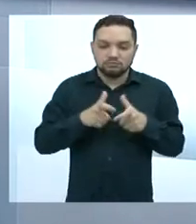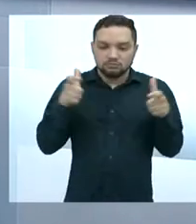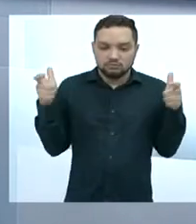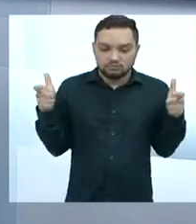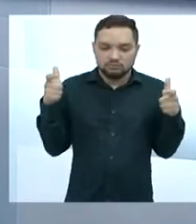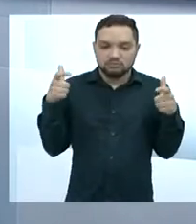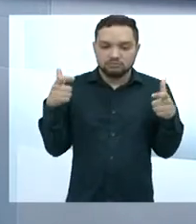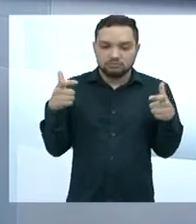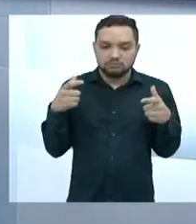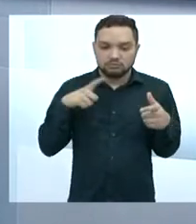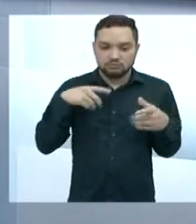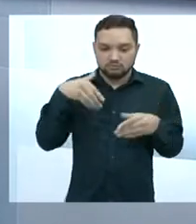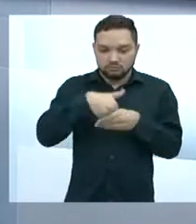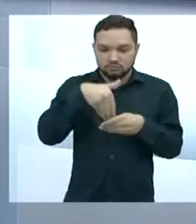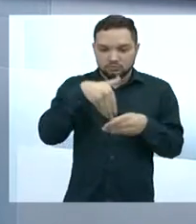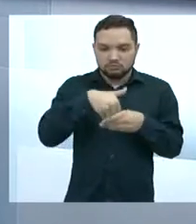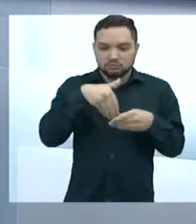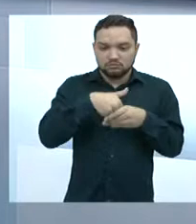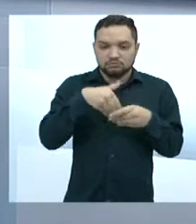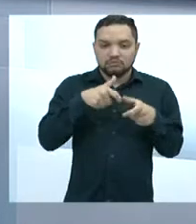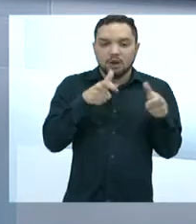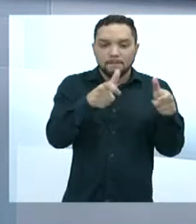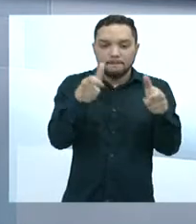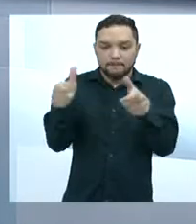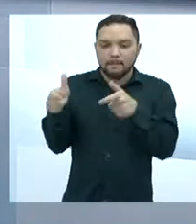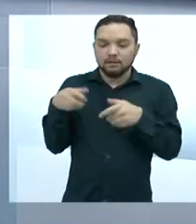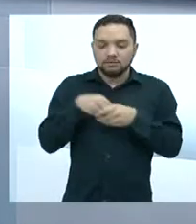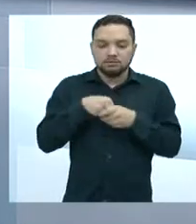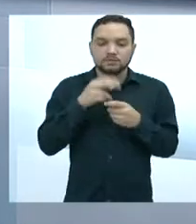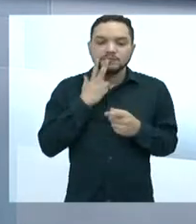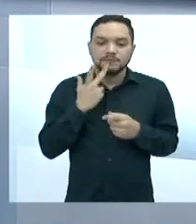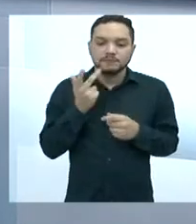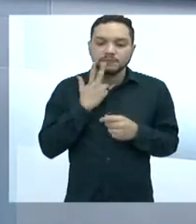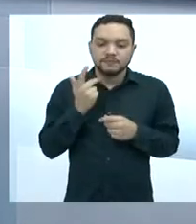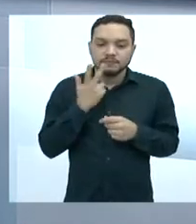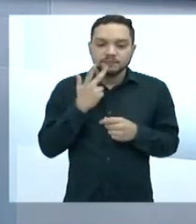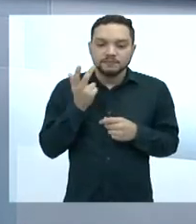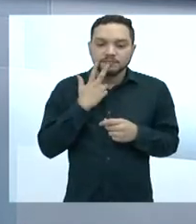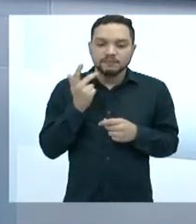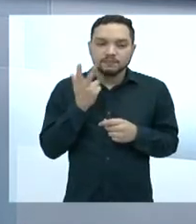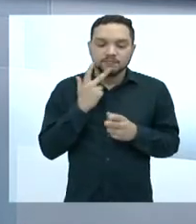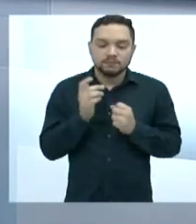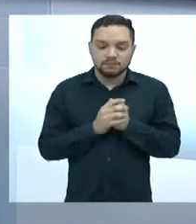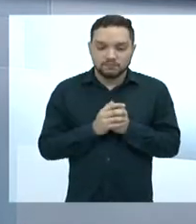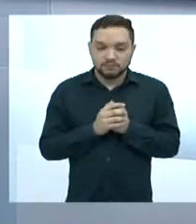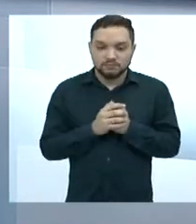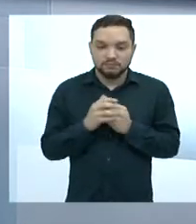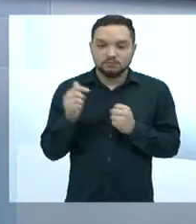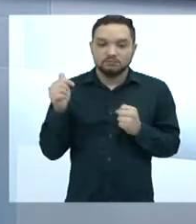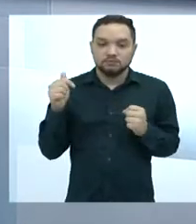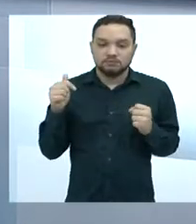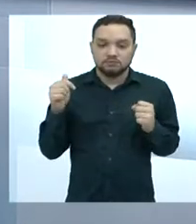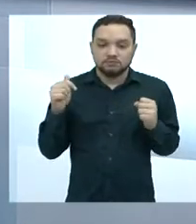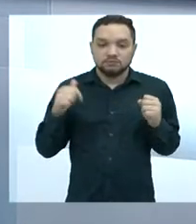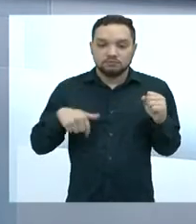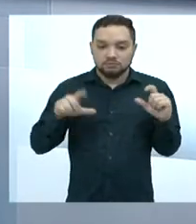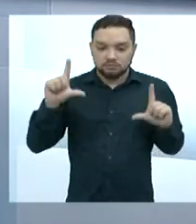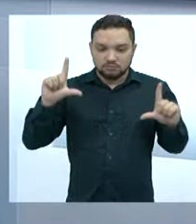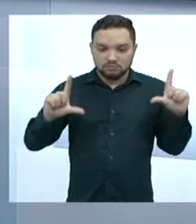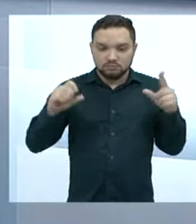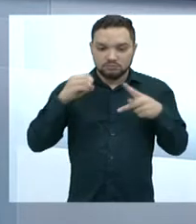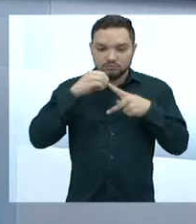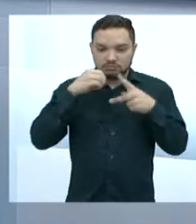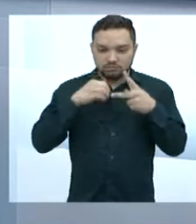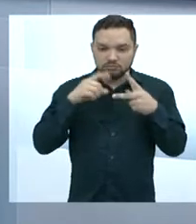votos na maioria dos bairros da cidade. Este instrumento de transparência, que é o